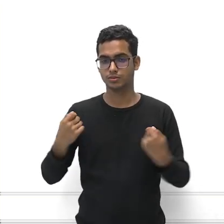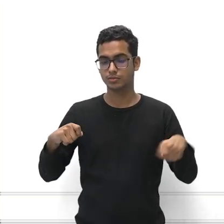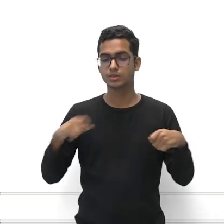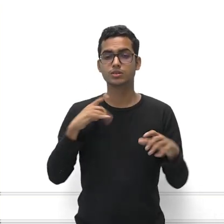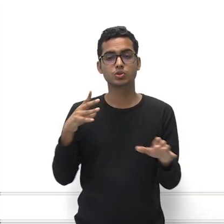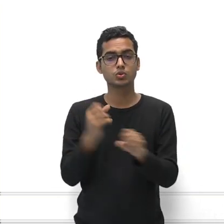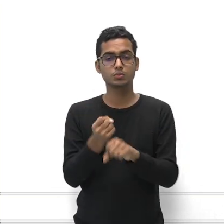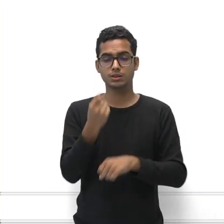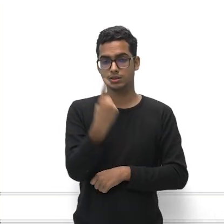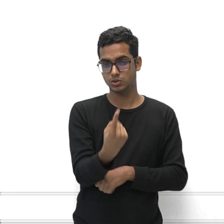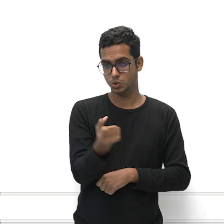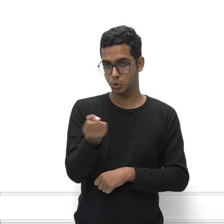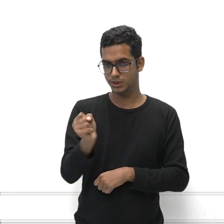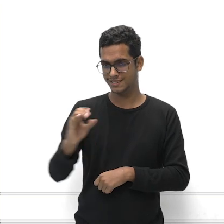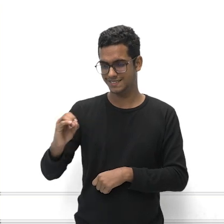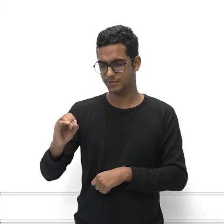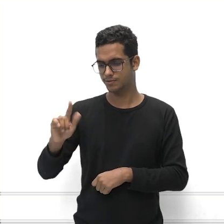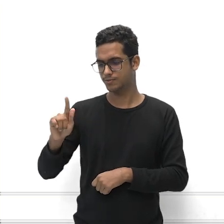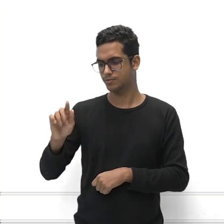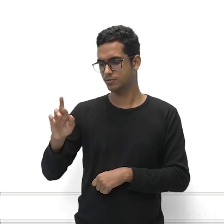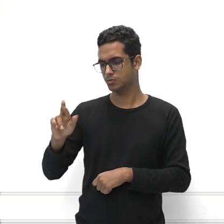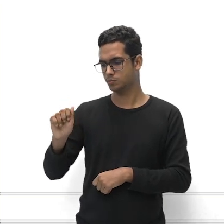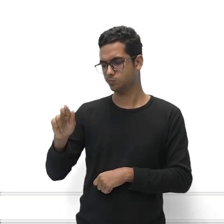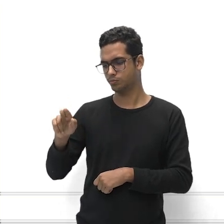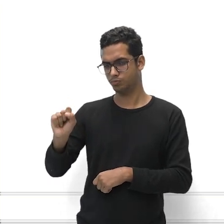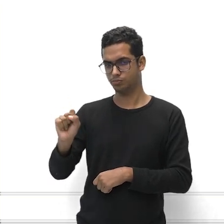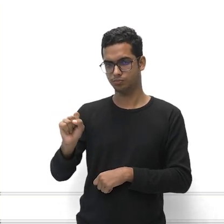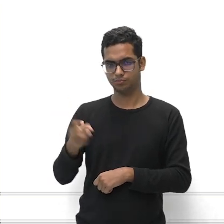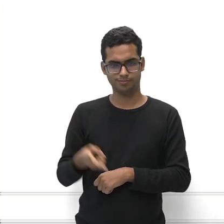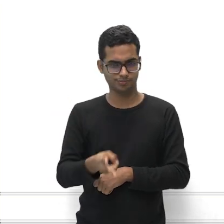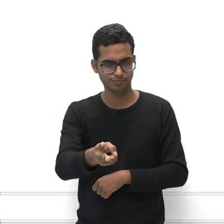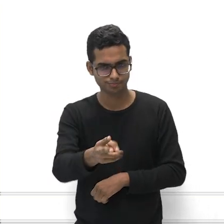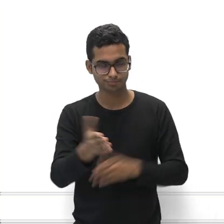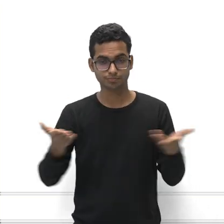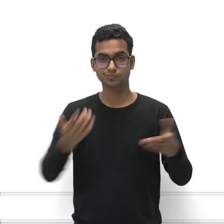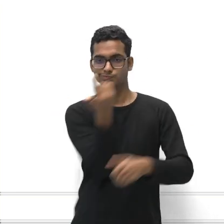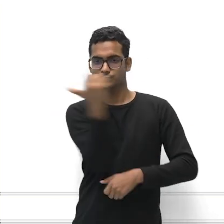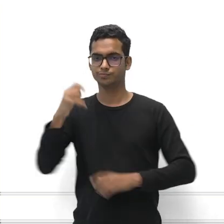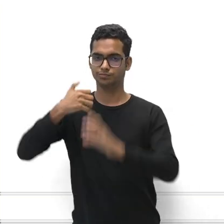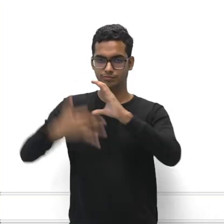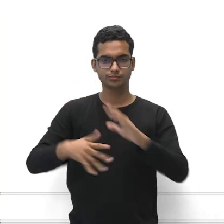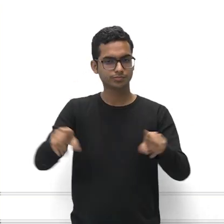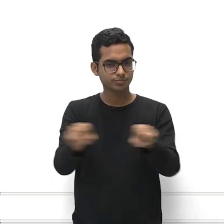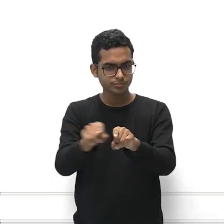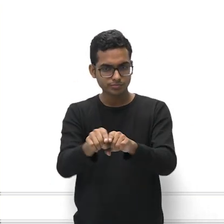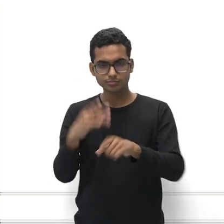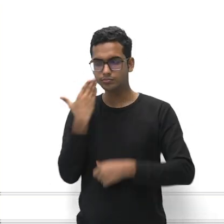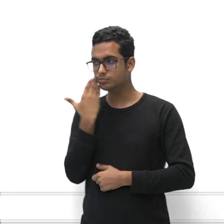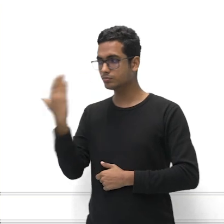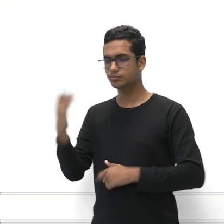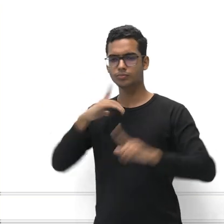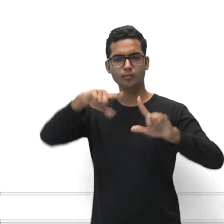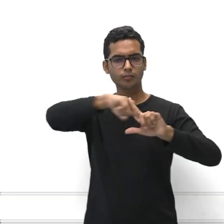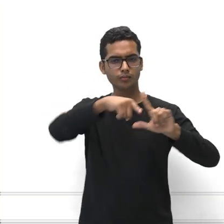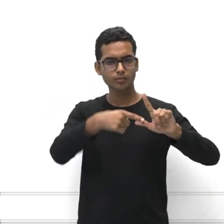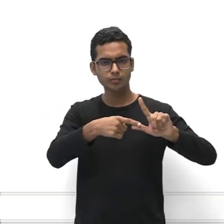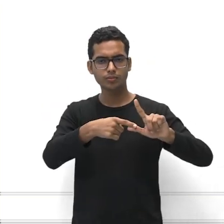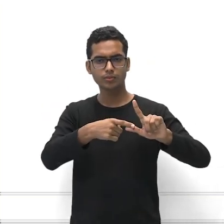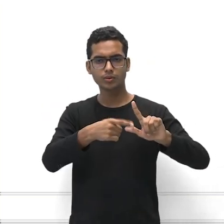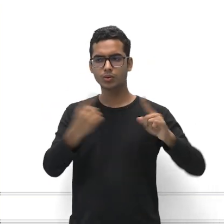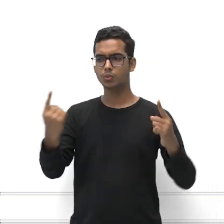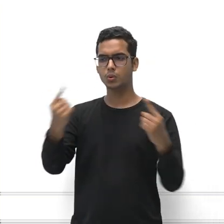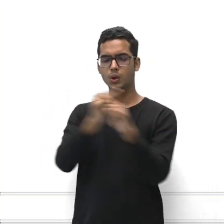180 graus. Agora, outra característica. Os ângulos opostos, por exemplo, o ângulo alfa